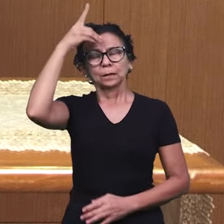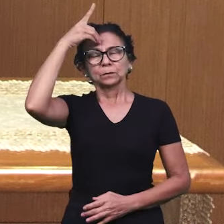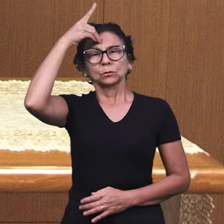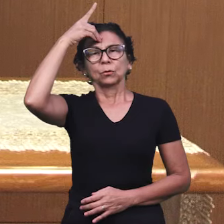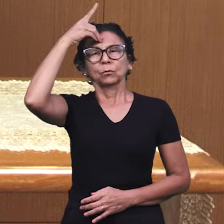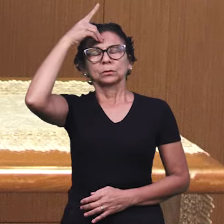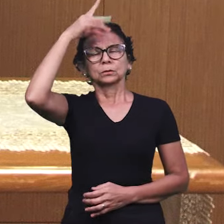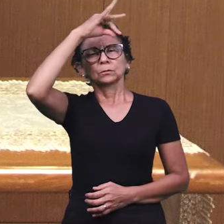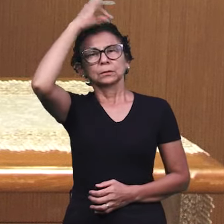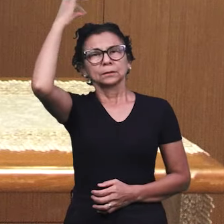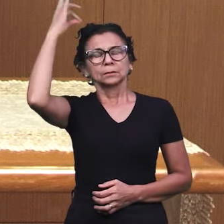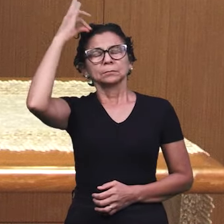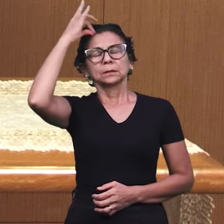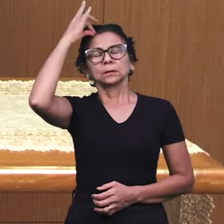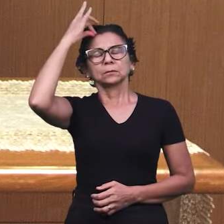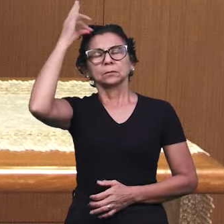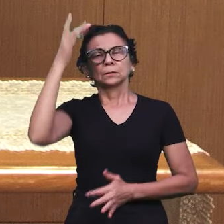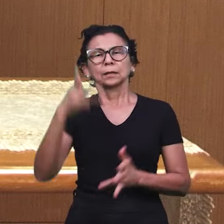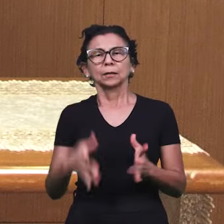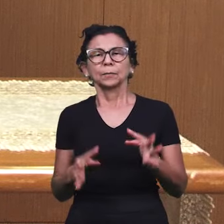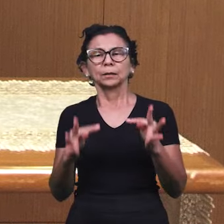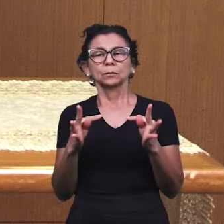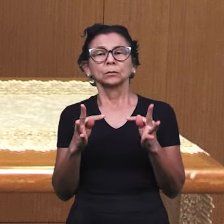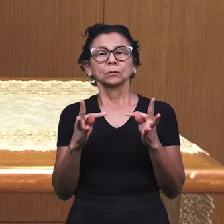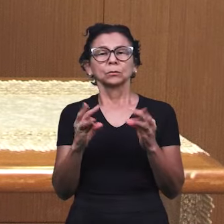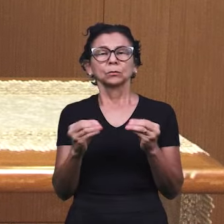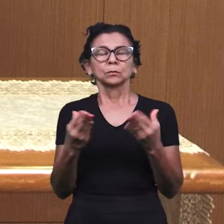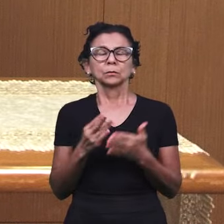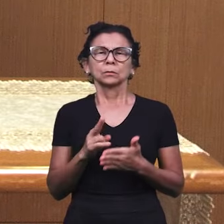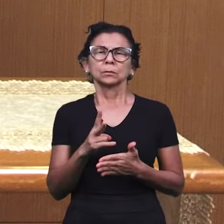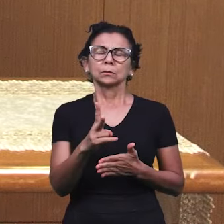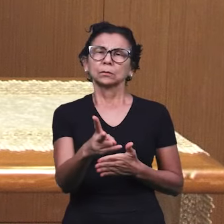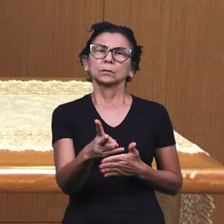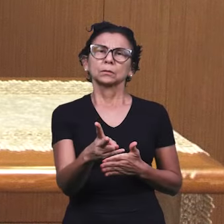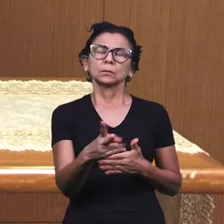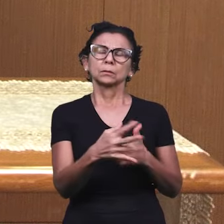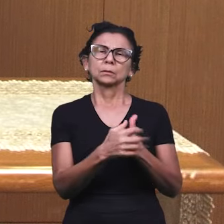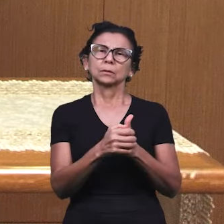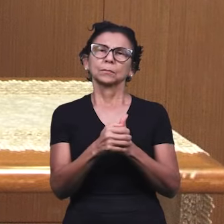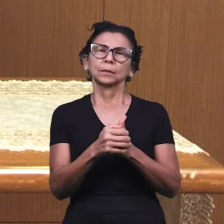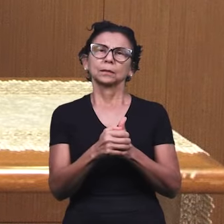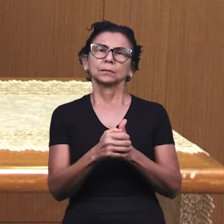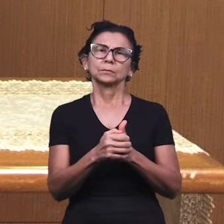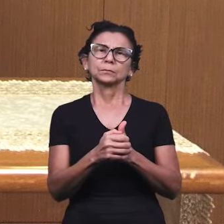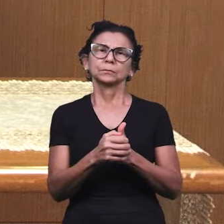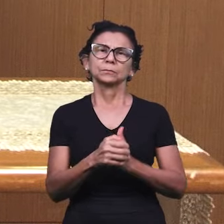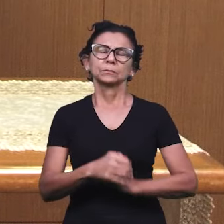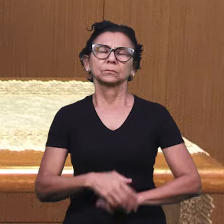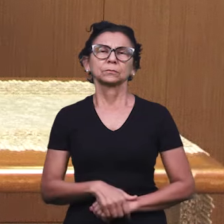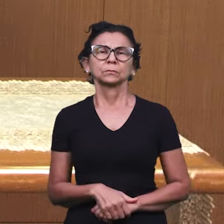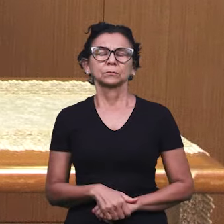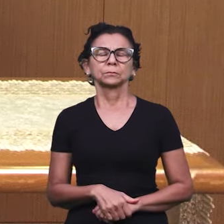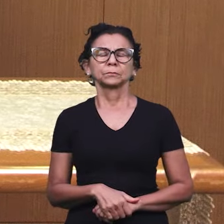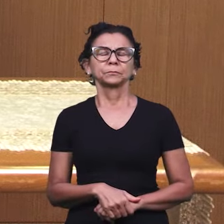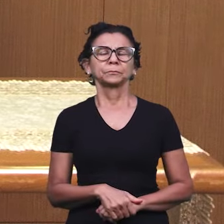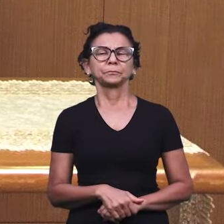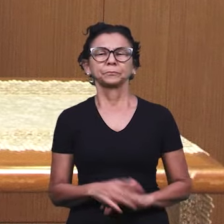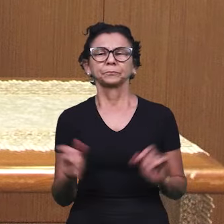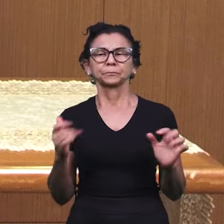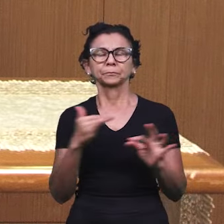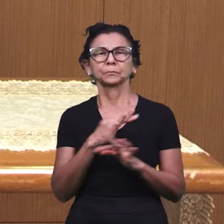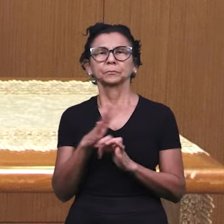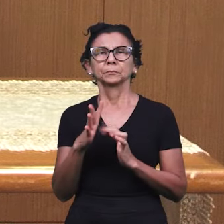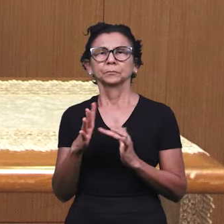do Espírito Santo, estejam com todos, amados, agora e para sempre. Amém. Amém. Glória a